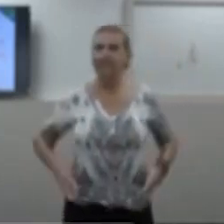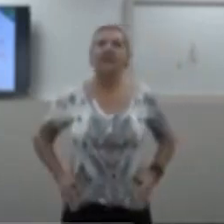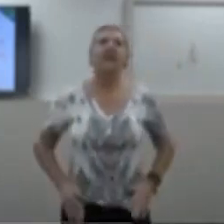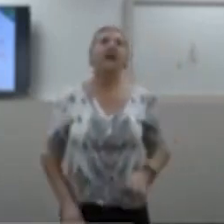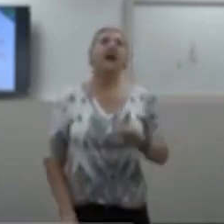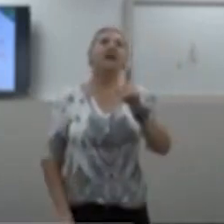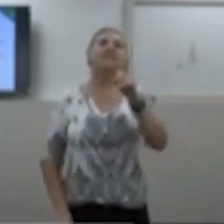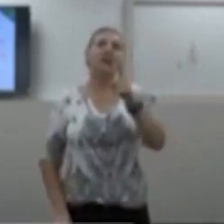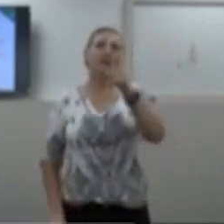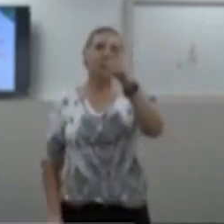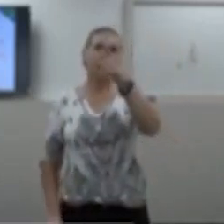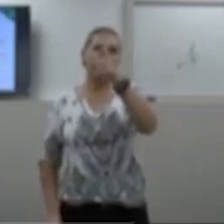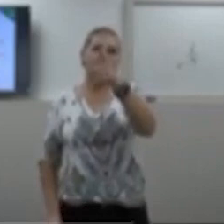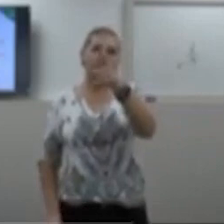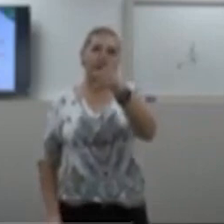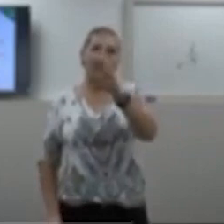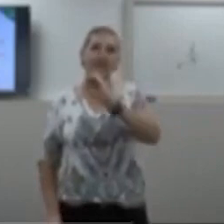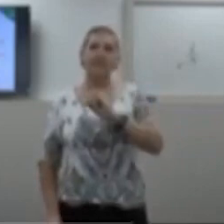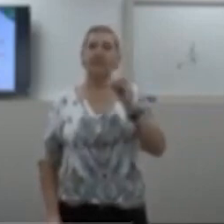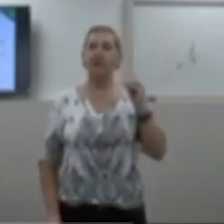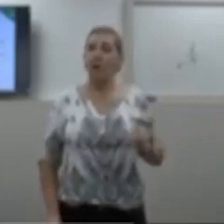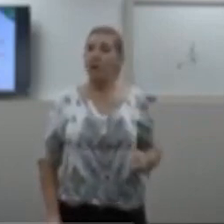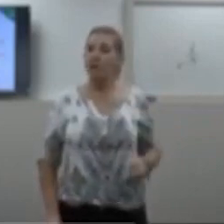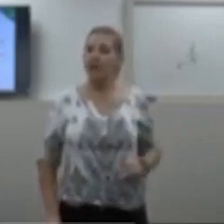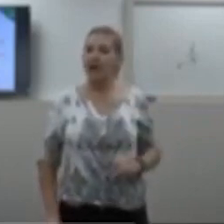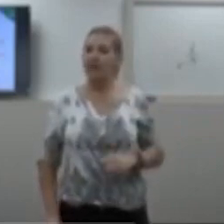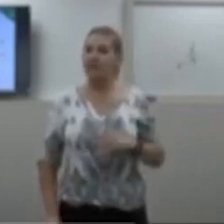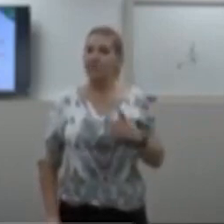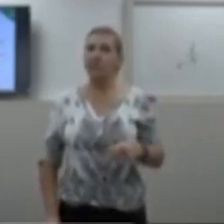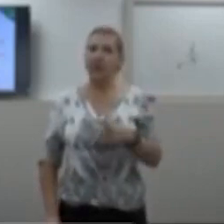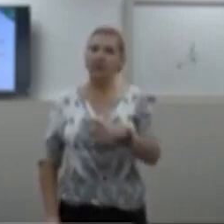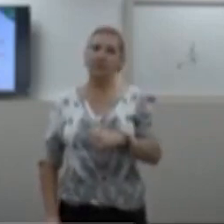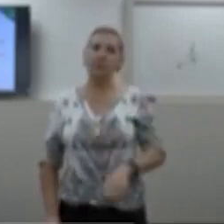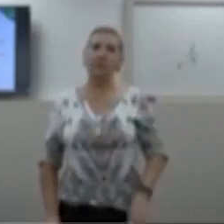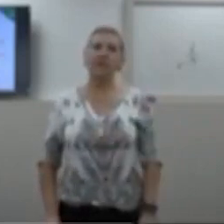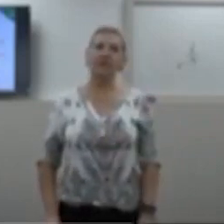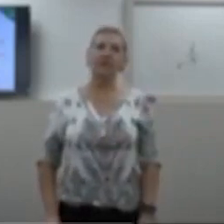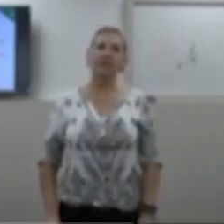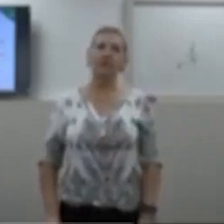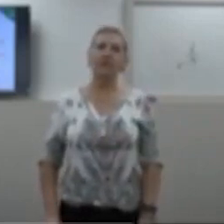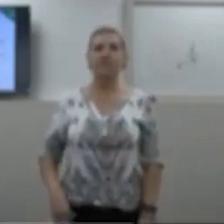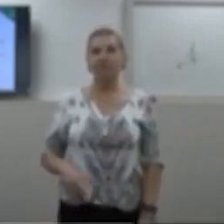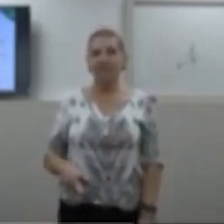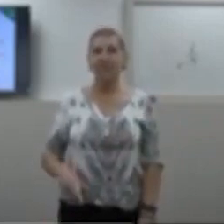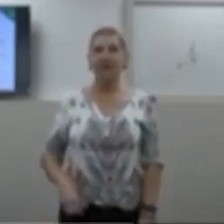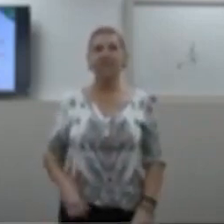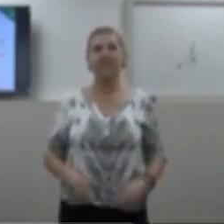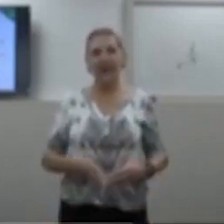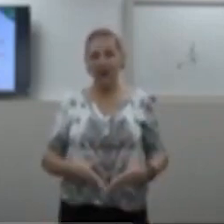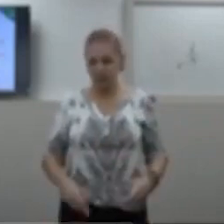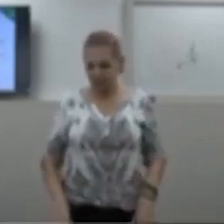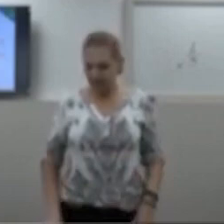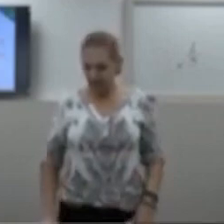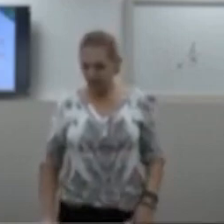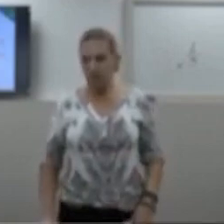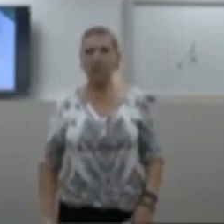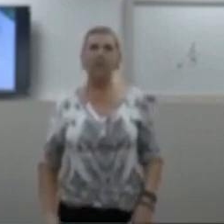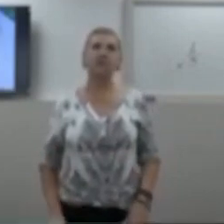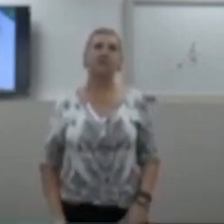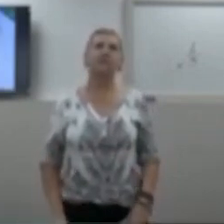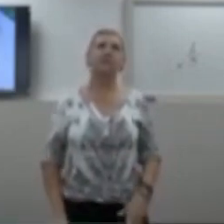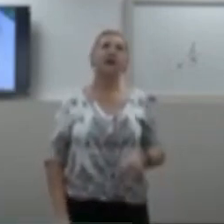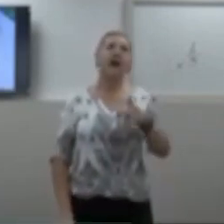Quinzena. As aulas do primeiro trimestre foram alteradas por causa do coronavírus. Trimestre é um